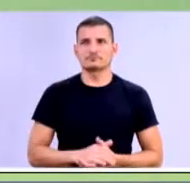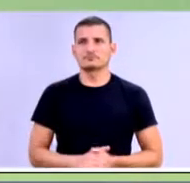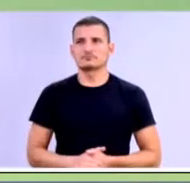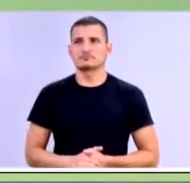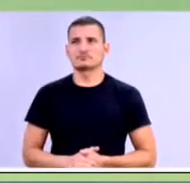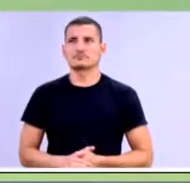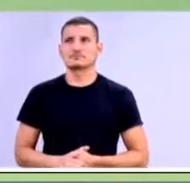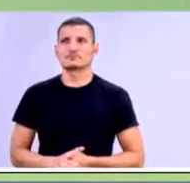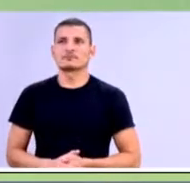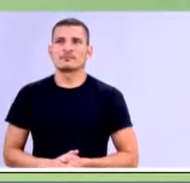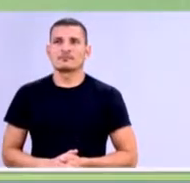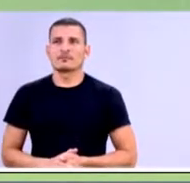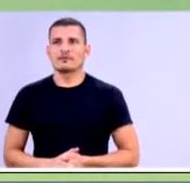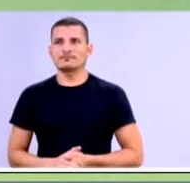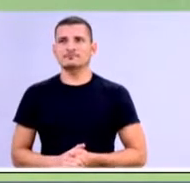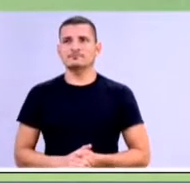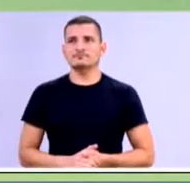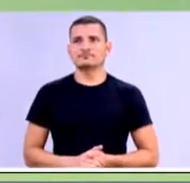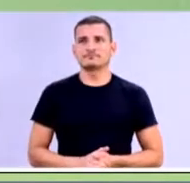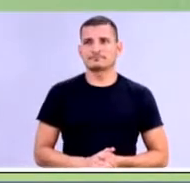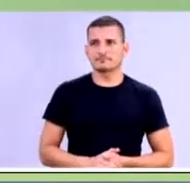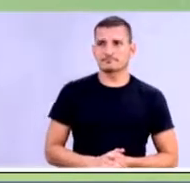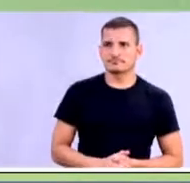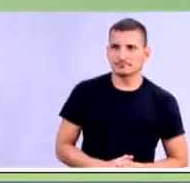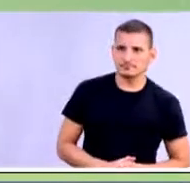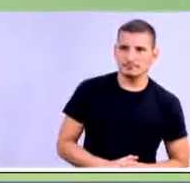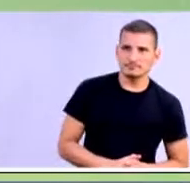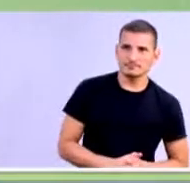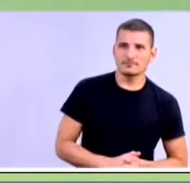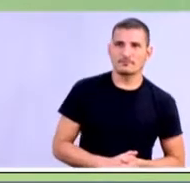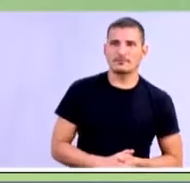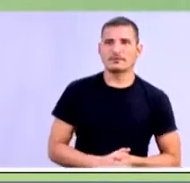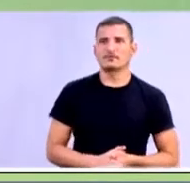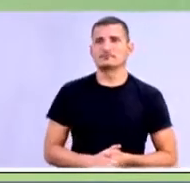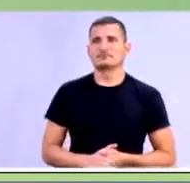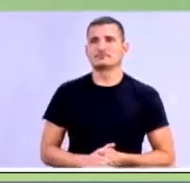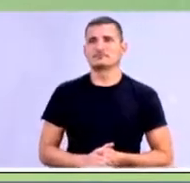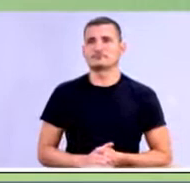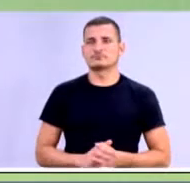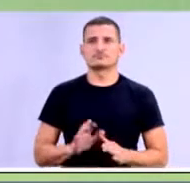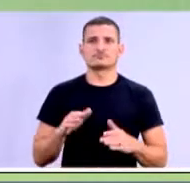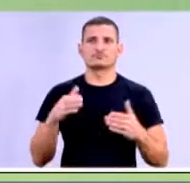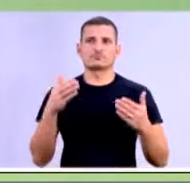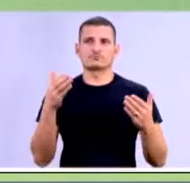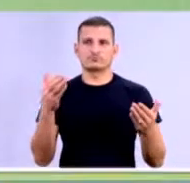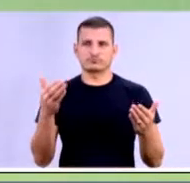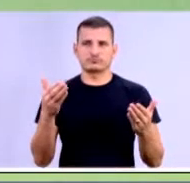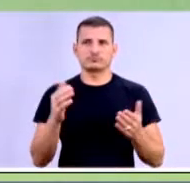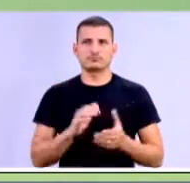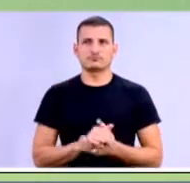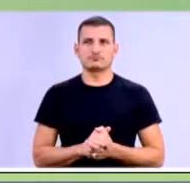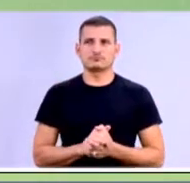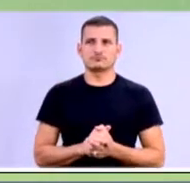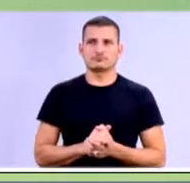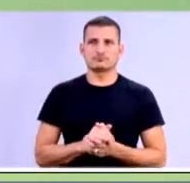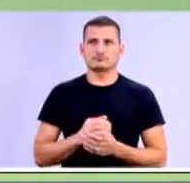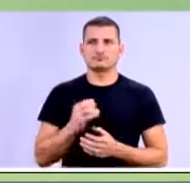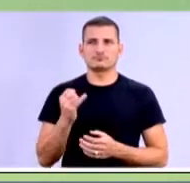os estudantes. Olha só, a quarta questão. Quais são os princípios básicos